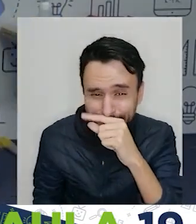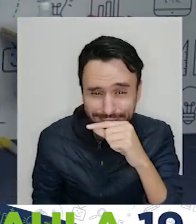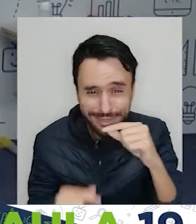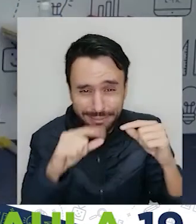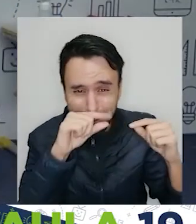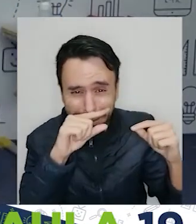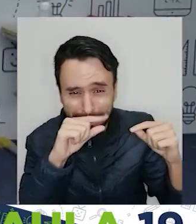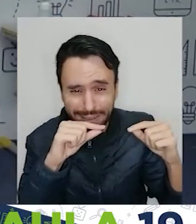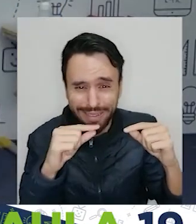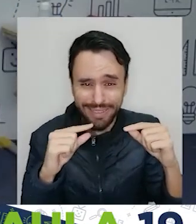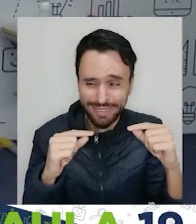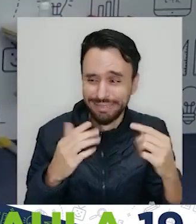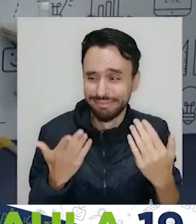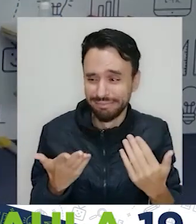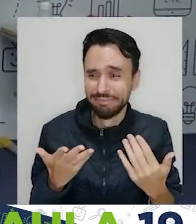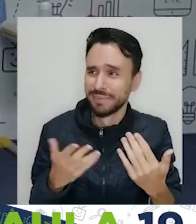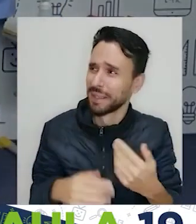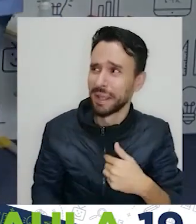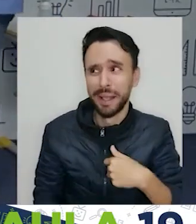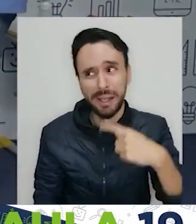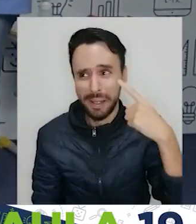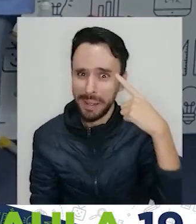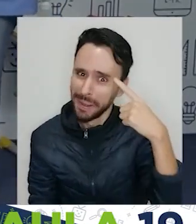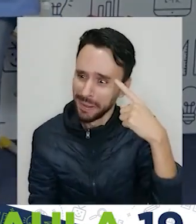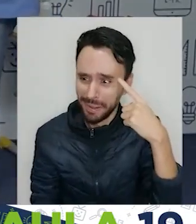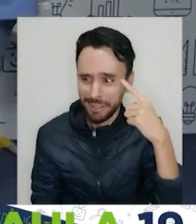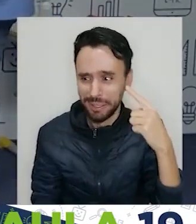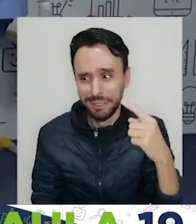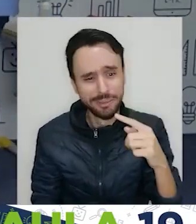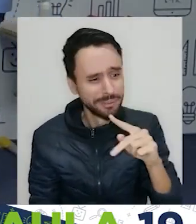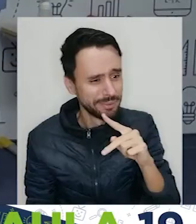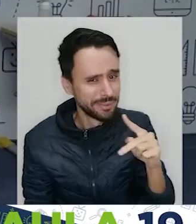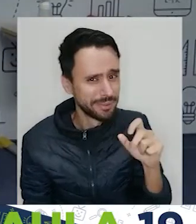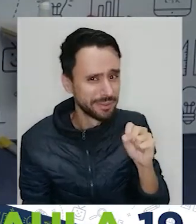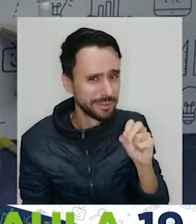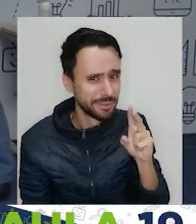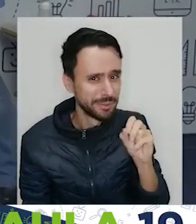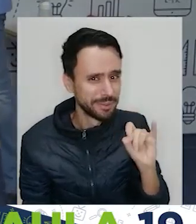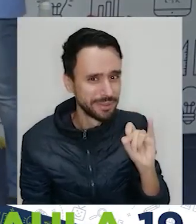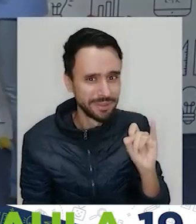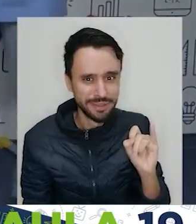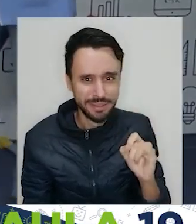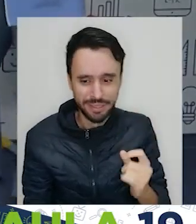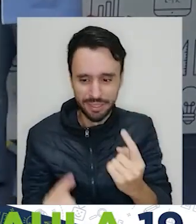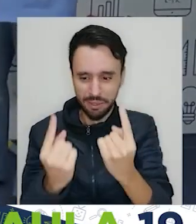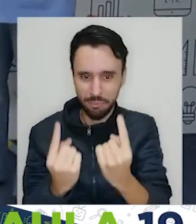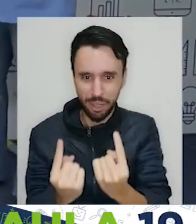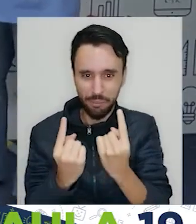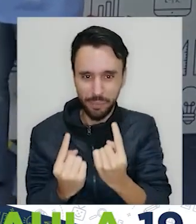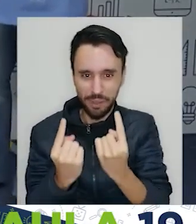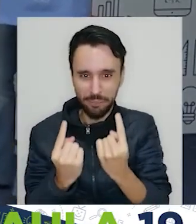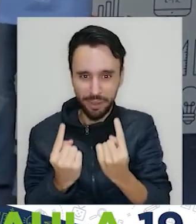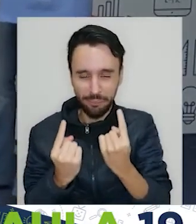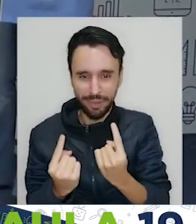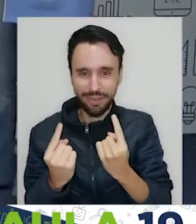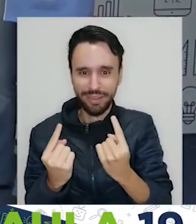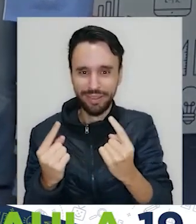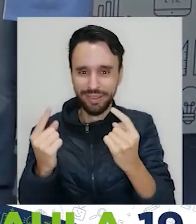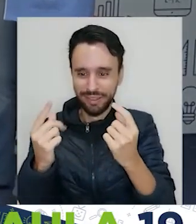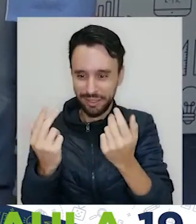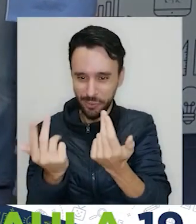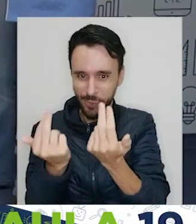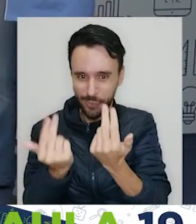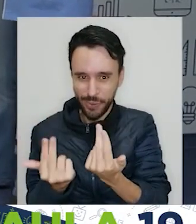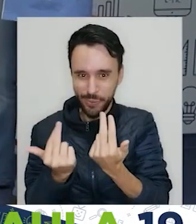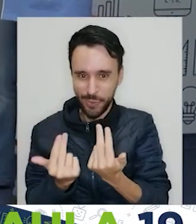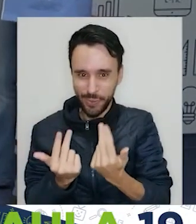Passarinho! Passarinho! Ah, professora novamente. Suzy. Vamos ver aqui. Estamos caminhando juntas. Se a gente consegue tirar